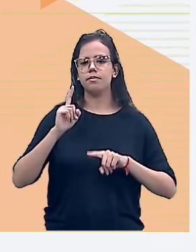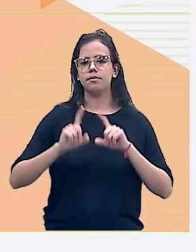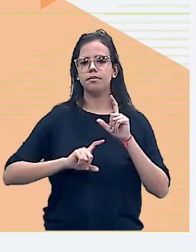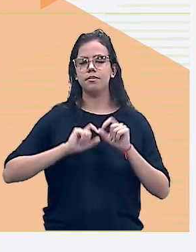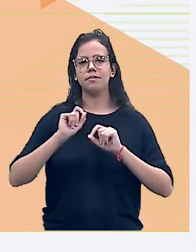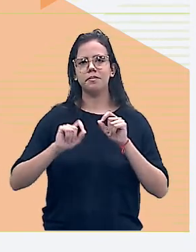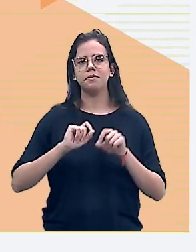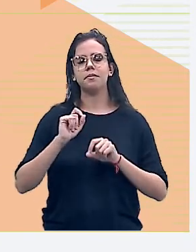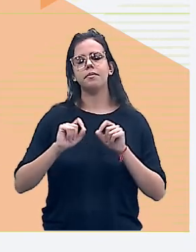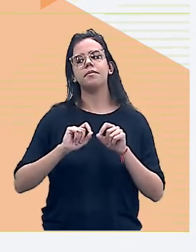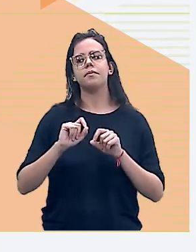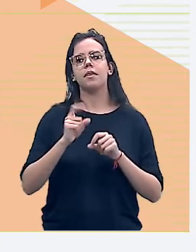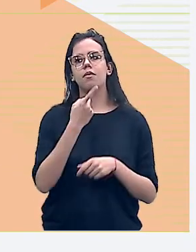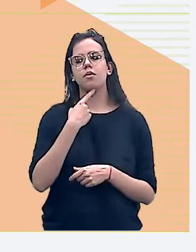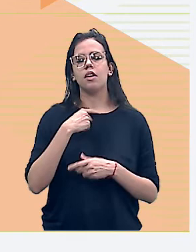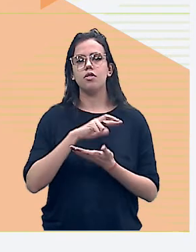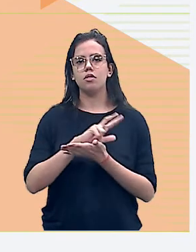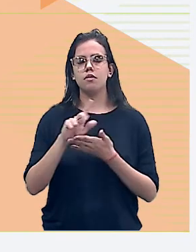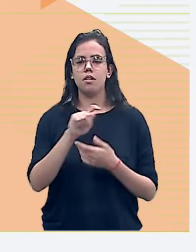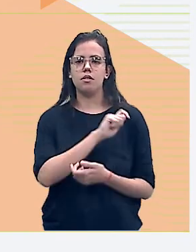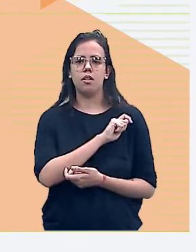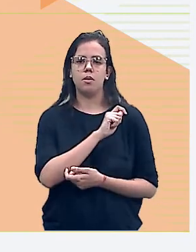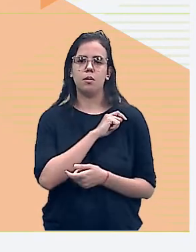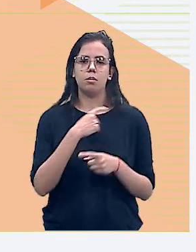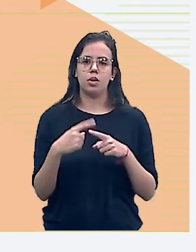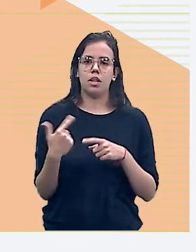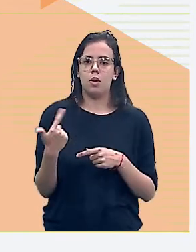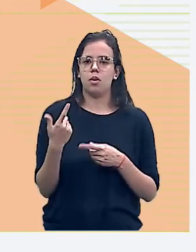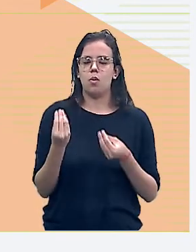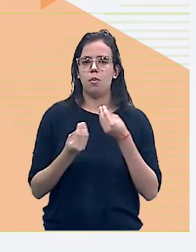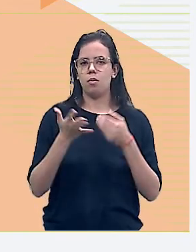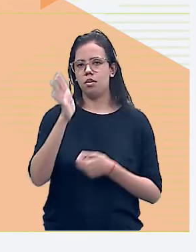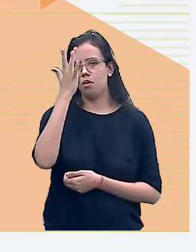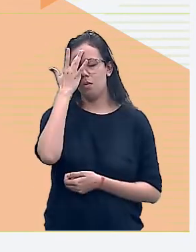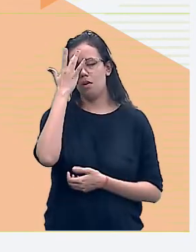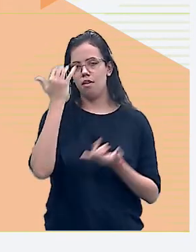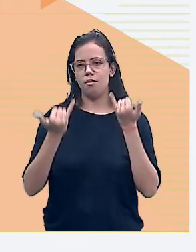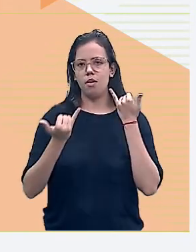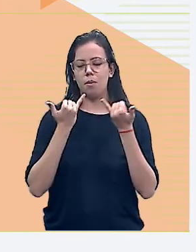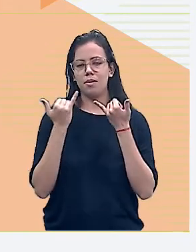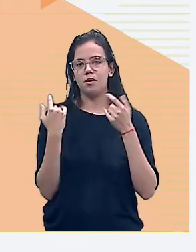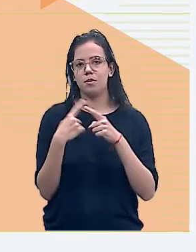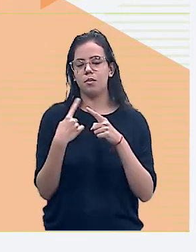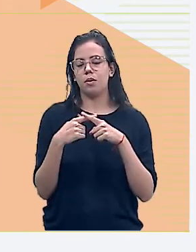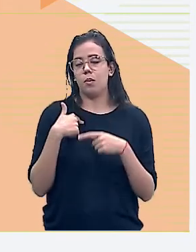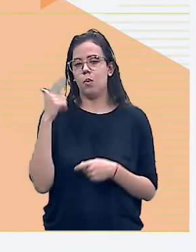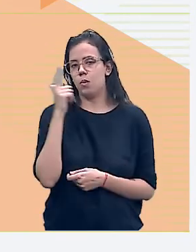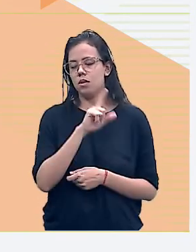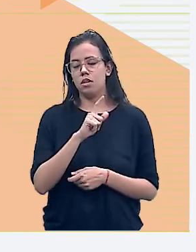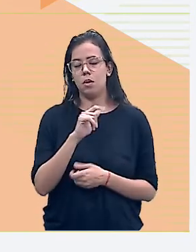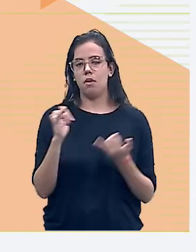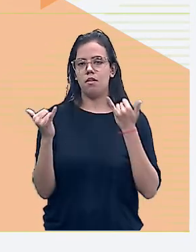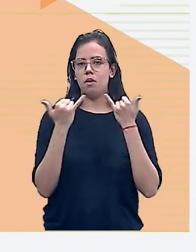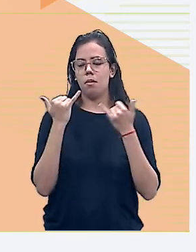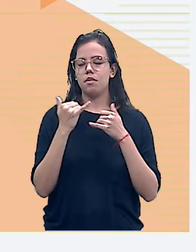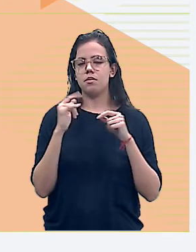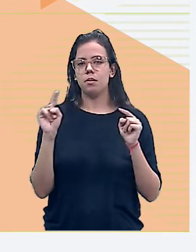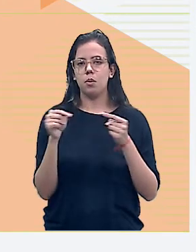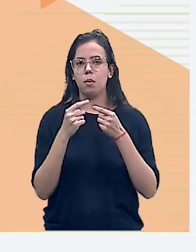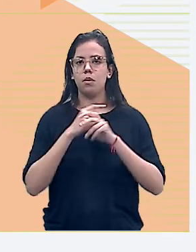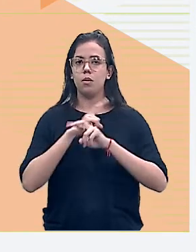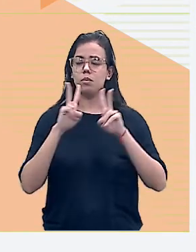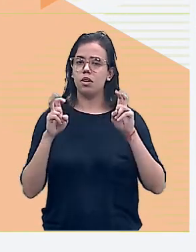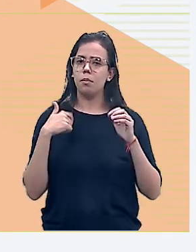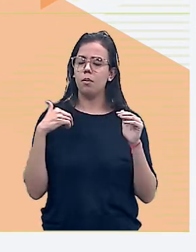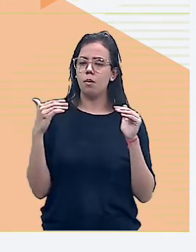uma série de muita um professor não tem como decorar dado para citar' na redação porque eu não vou conseguir um dado específico para aquele tema eu